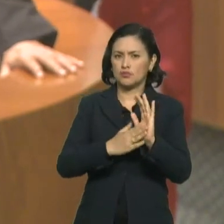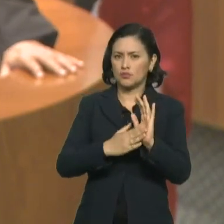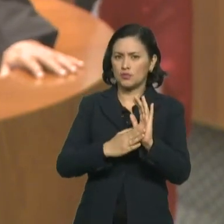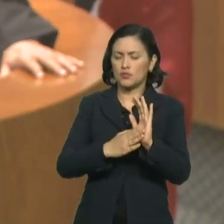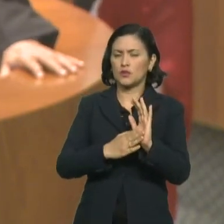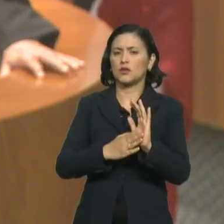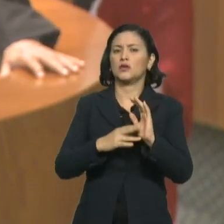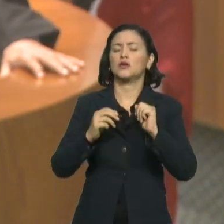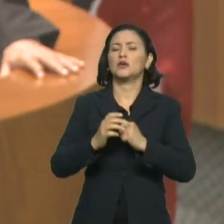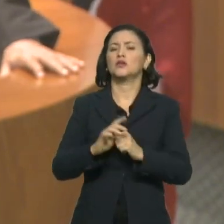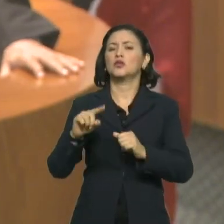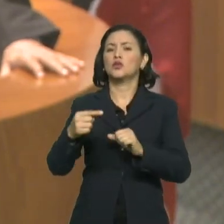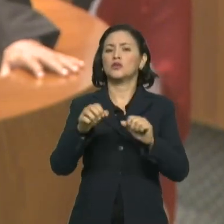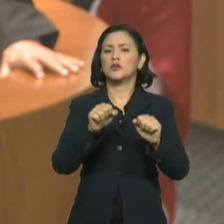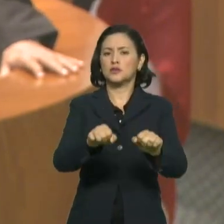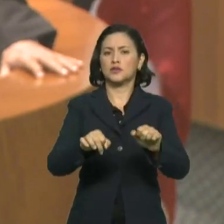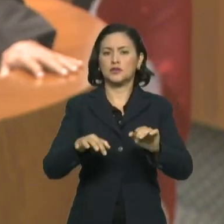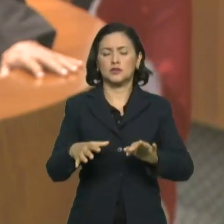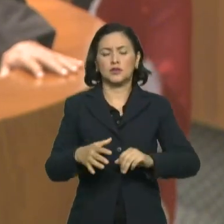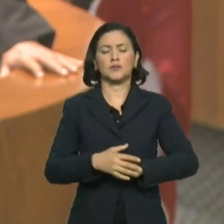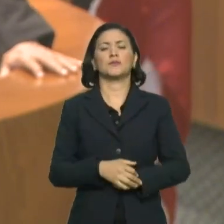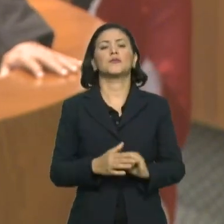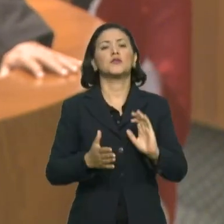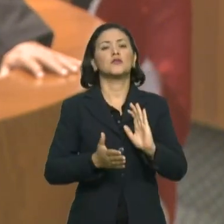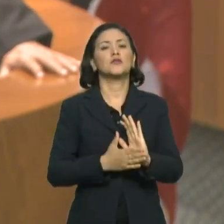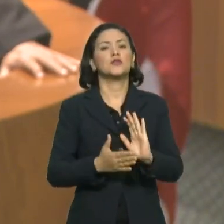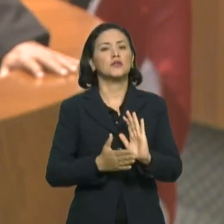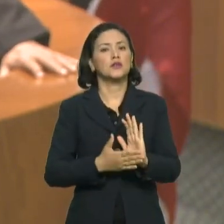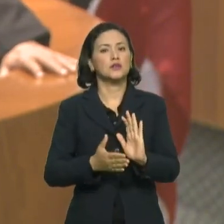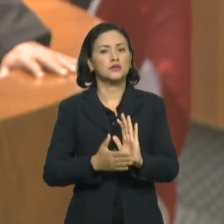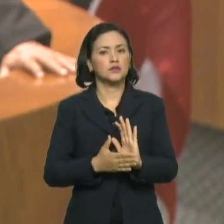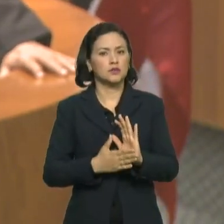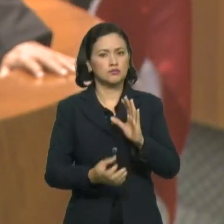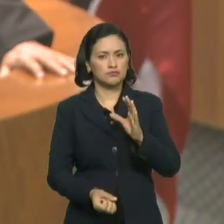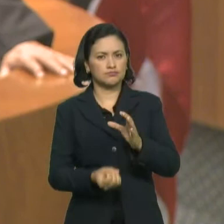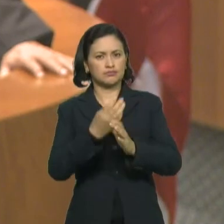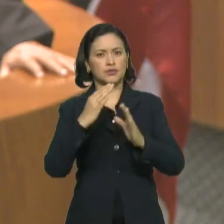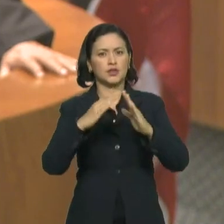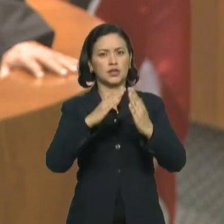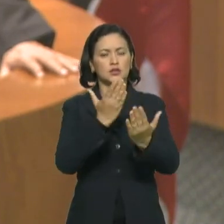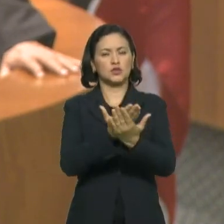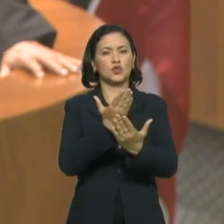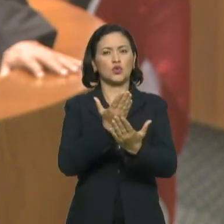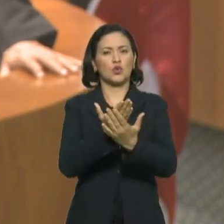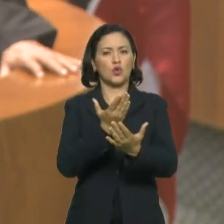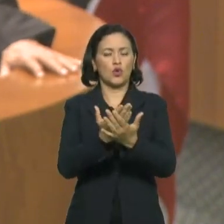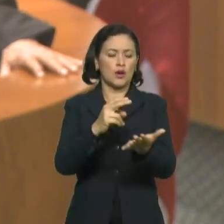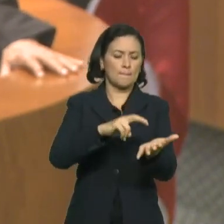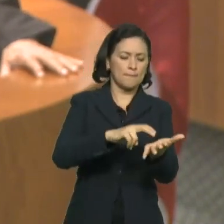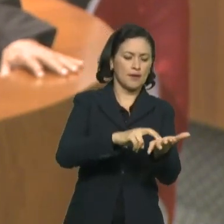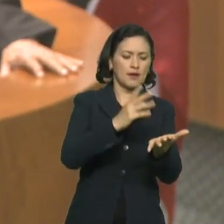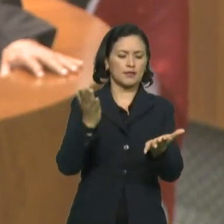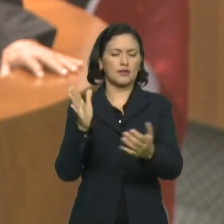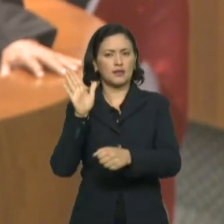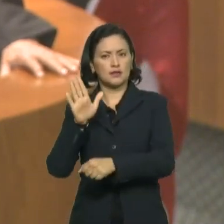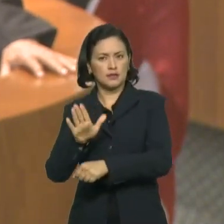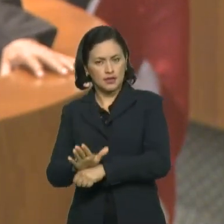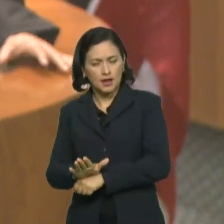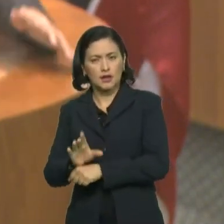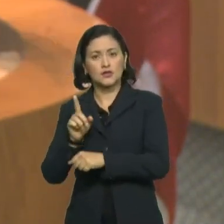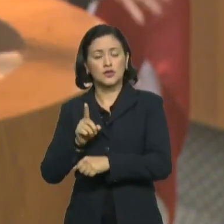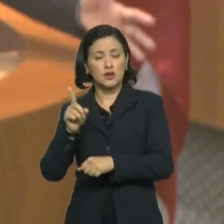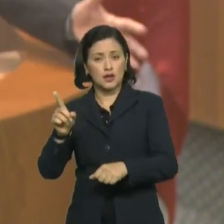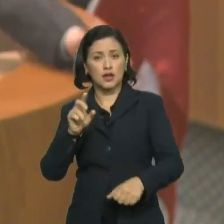a indicação da instalação de uma escola de tempo integral de segundo grau, junto à Secretaria de Educação lá no município de